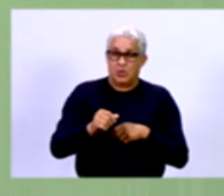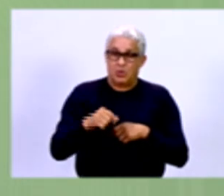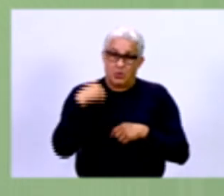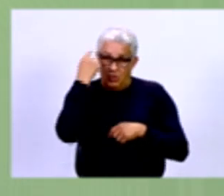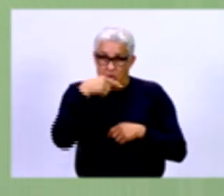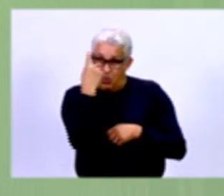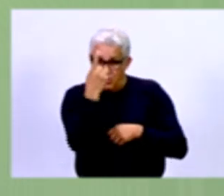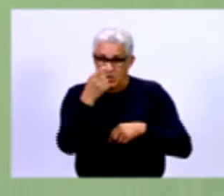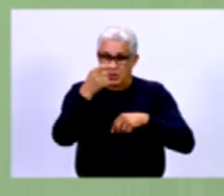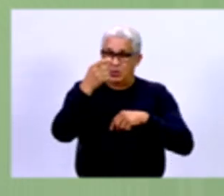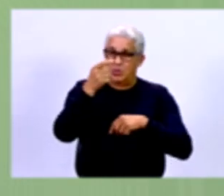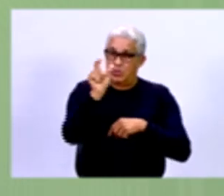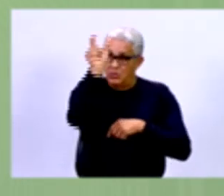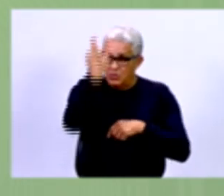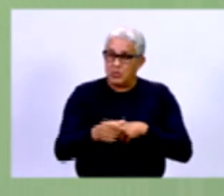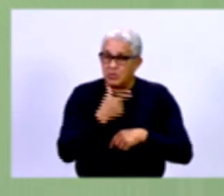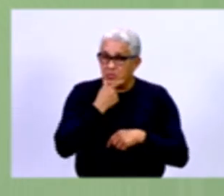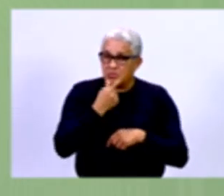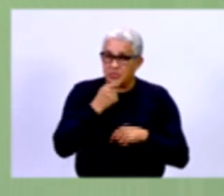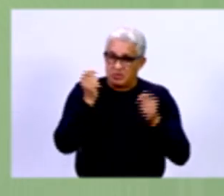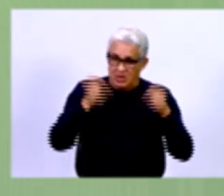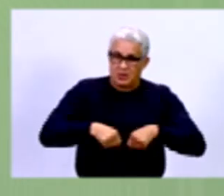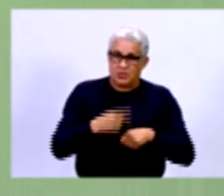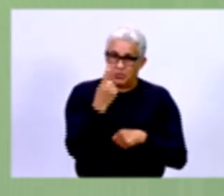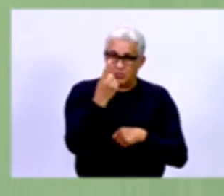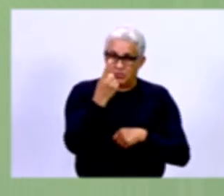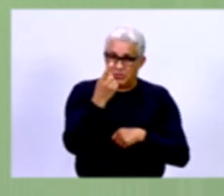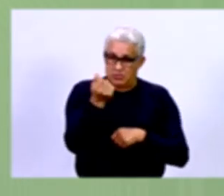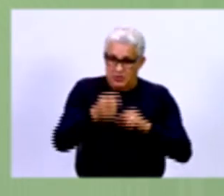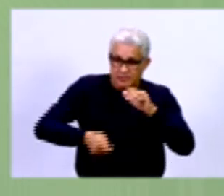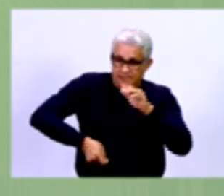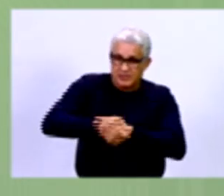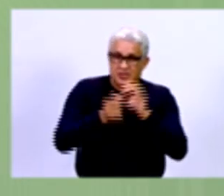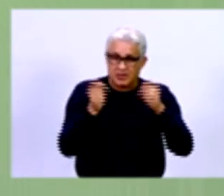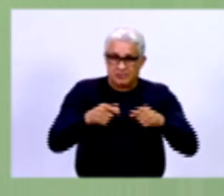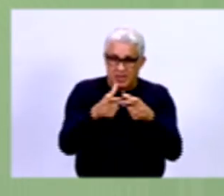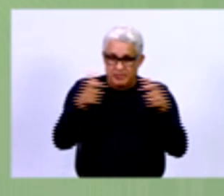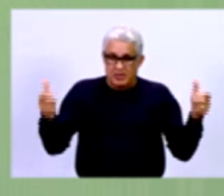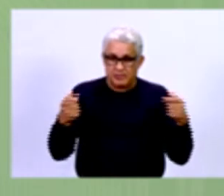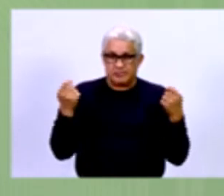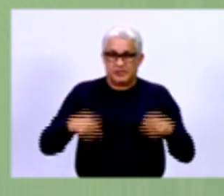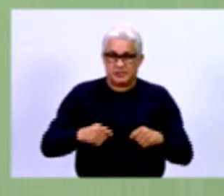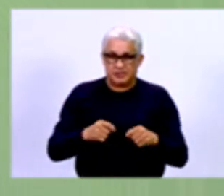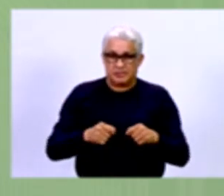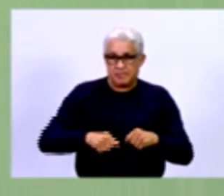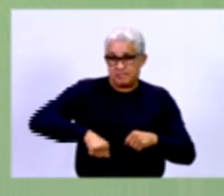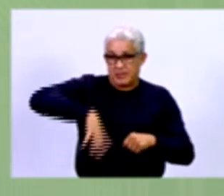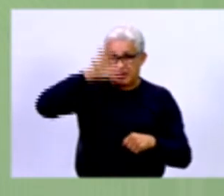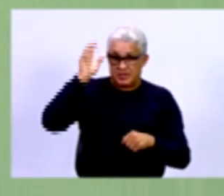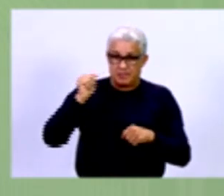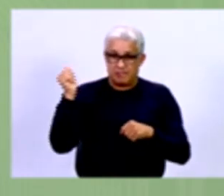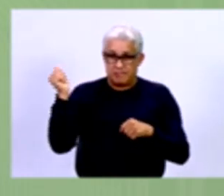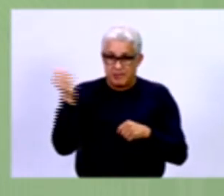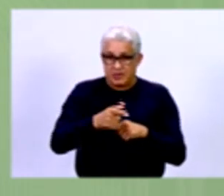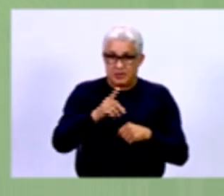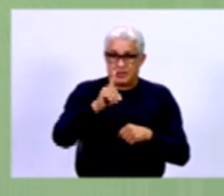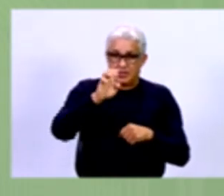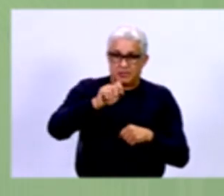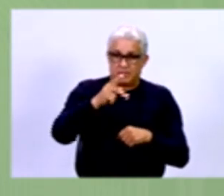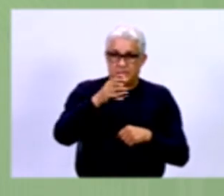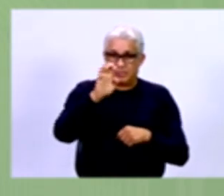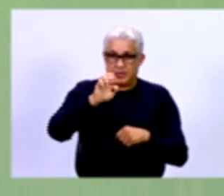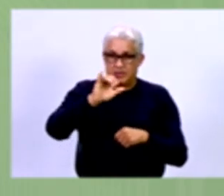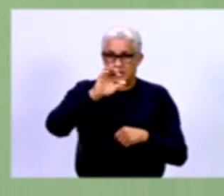Para aumentar o estoque de capital, é necessário que haja mais investimento. E esses investimentos eles têm que ser maior do que a depreciação, que é